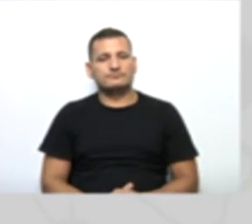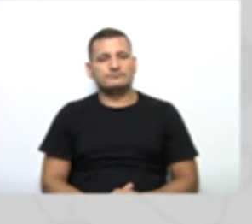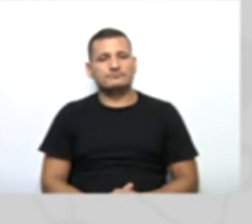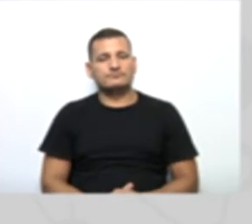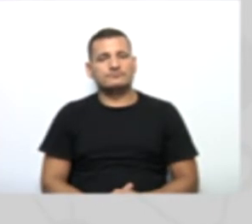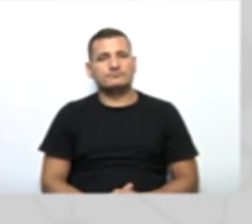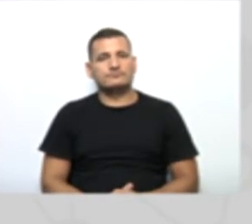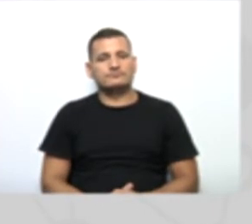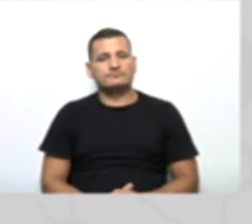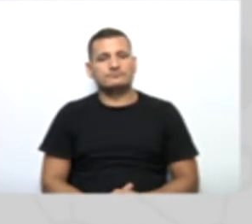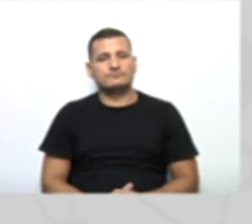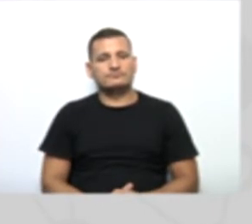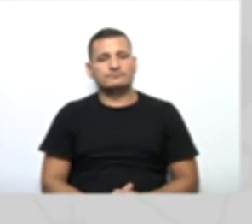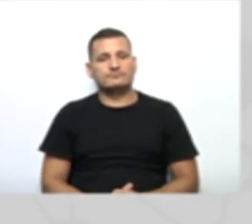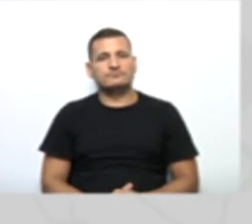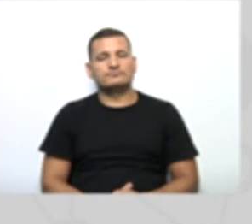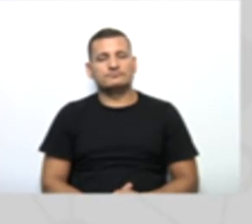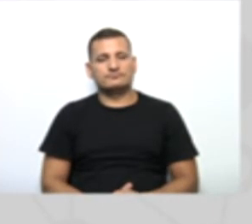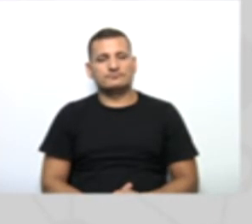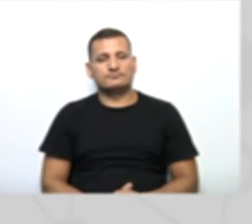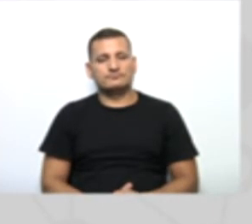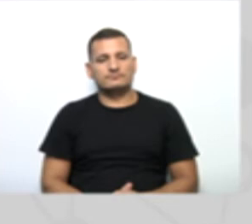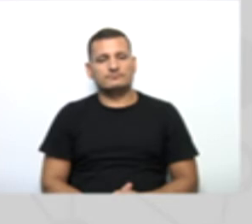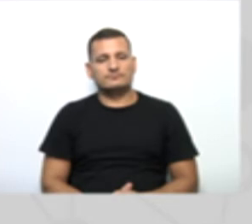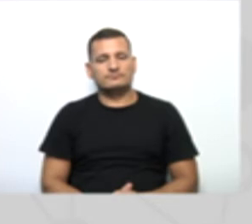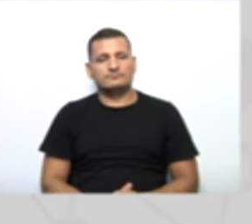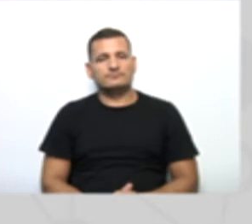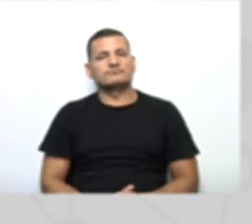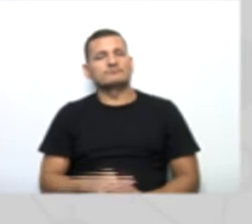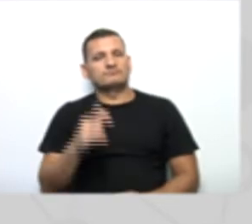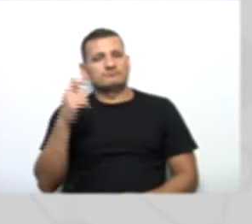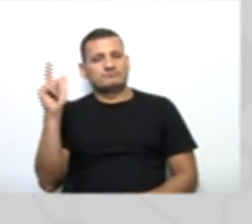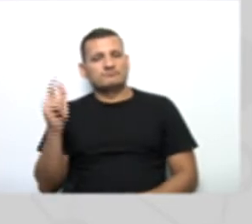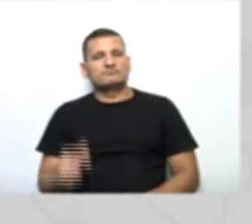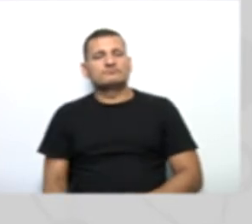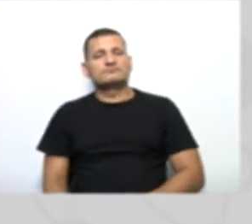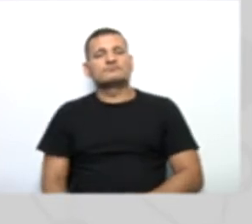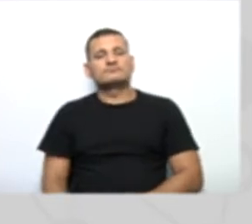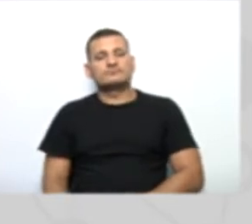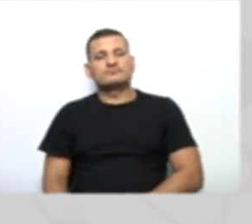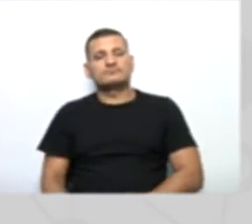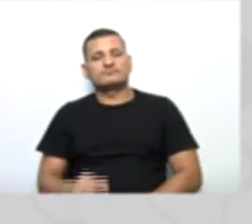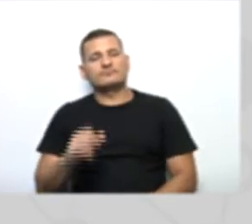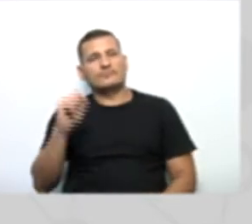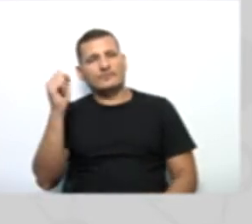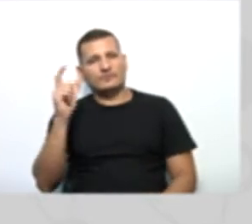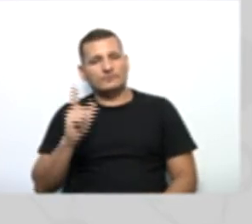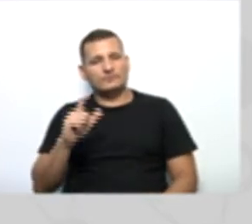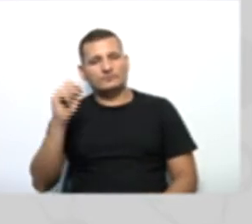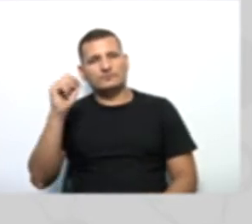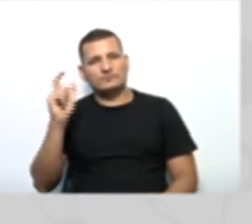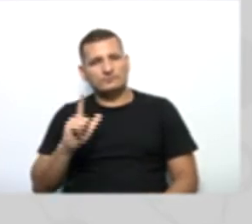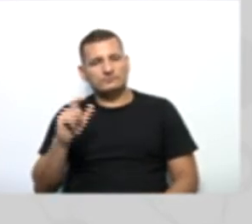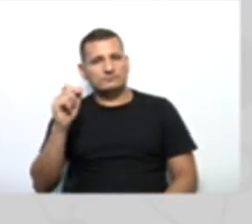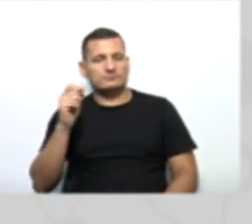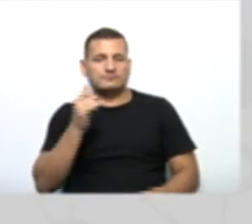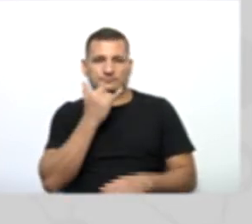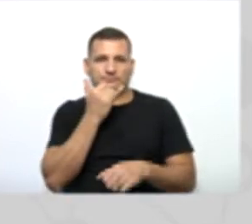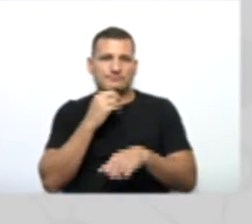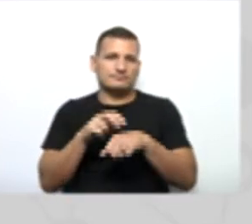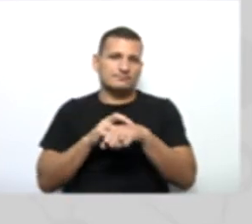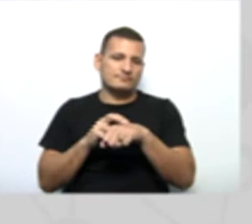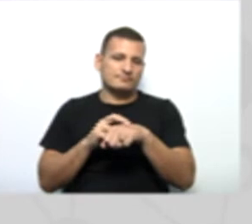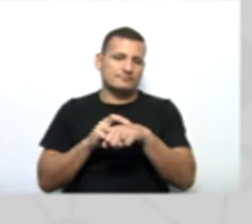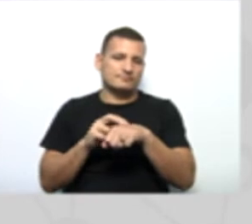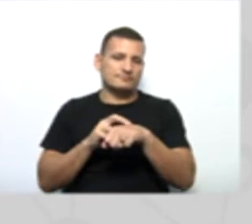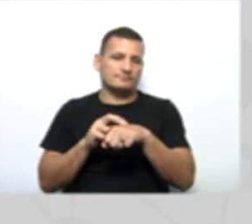vermelho tá ali, ó, é o risco químico, tá bom? Aí lá no outro setor tem um risco um pouco maior, é um risco azul. Não, risco verde, pronto,